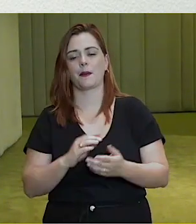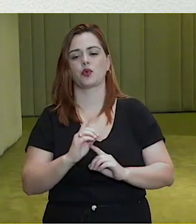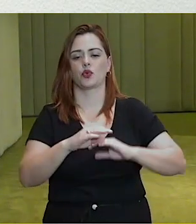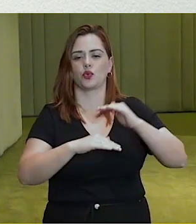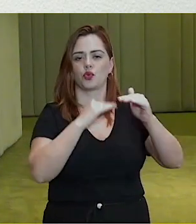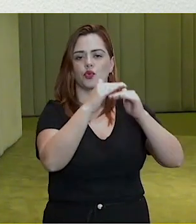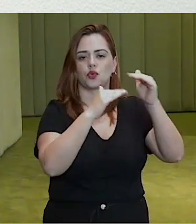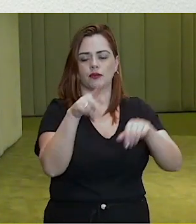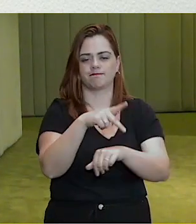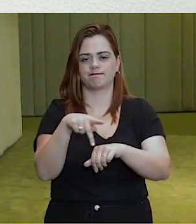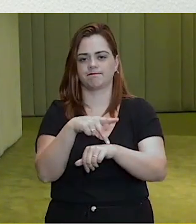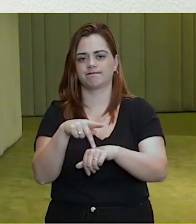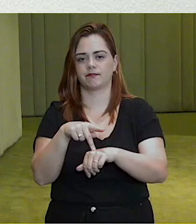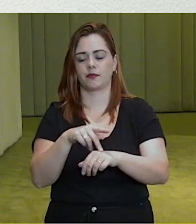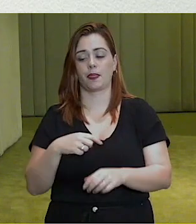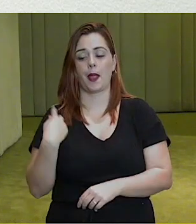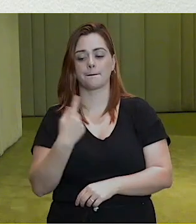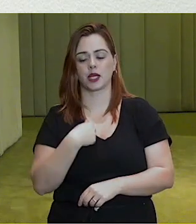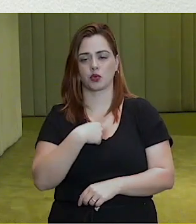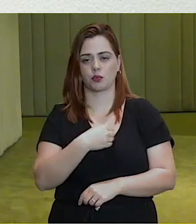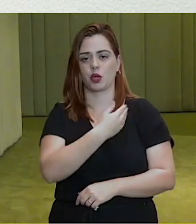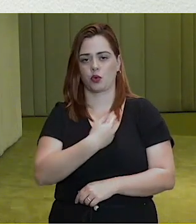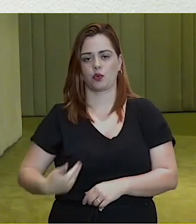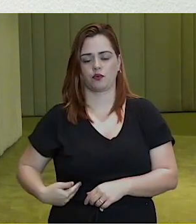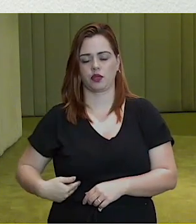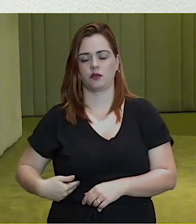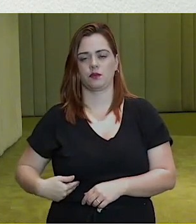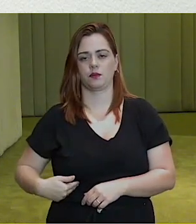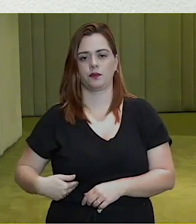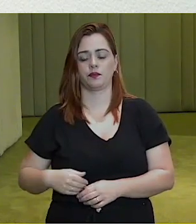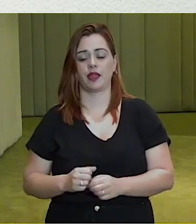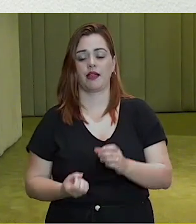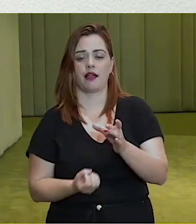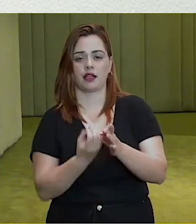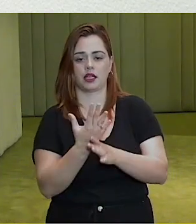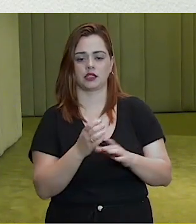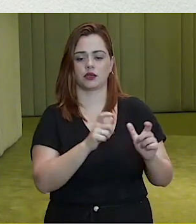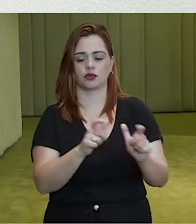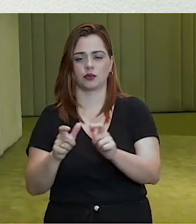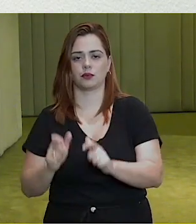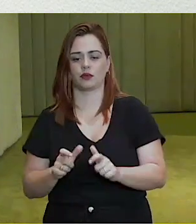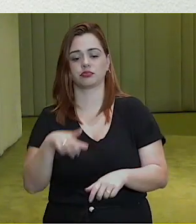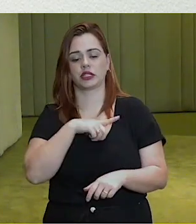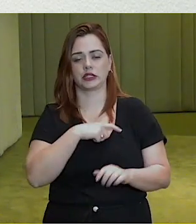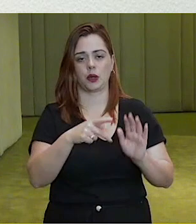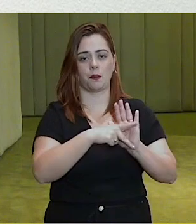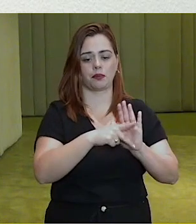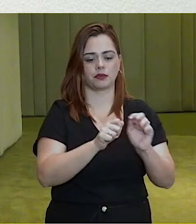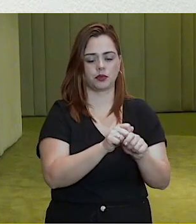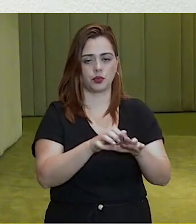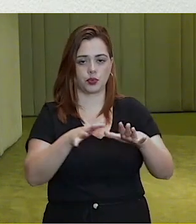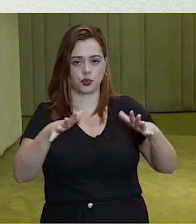desenvolvimento. Para o meu governo, a criação do Bloco Regional compunha projeto mais amplo de modernização do